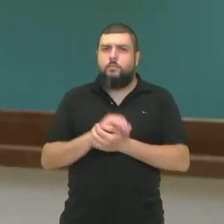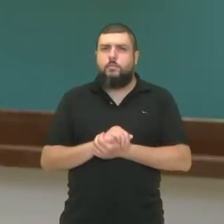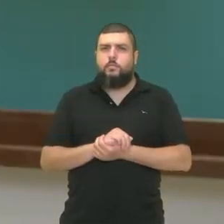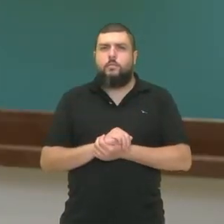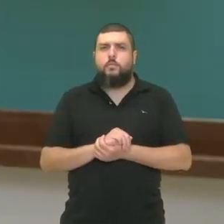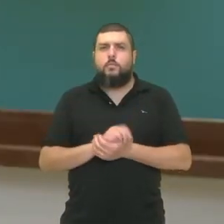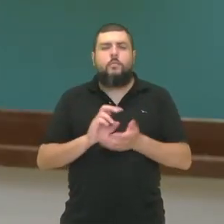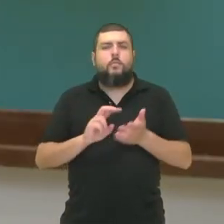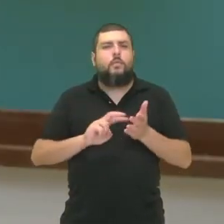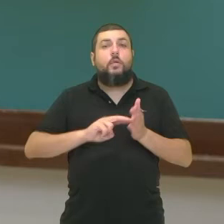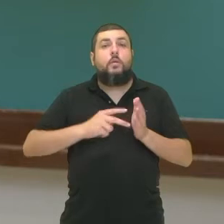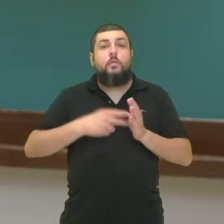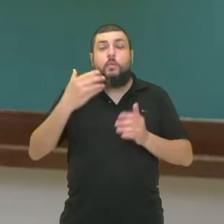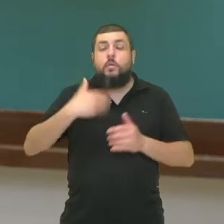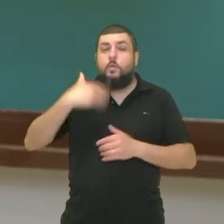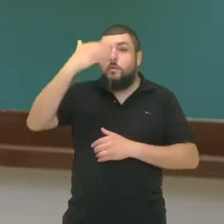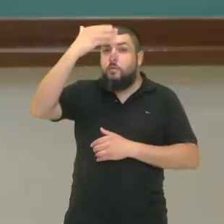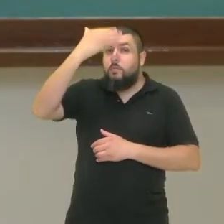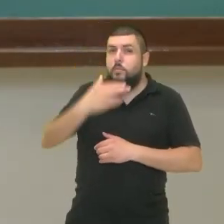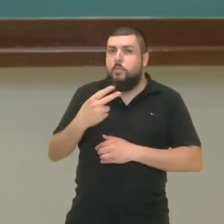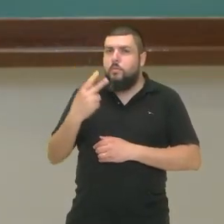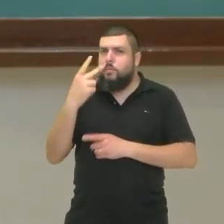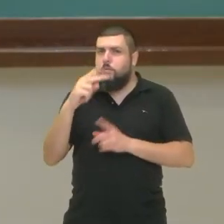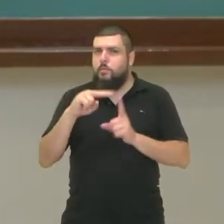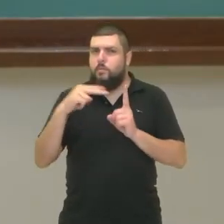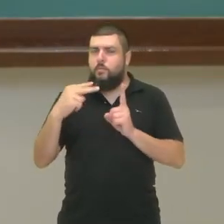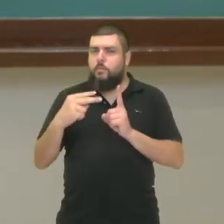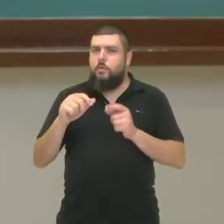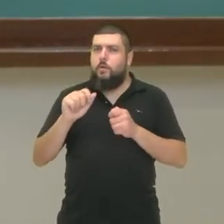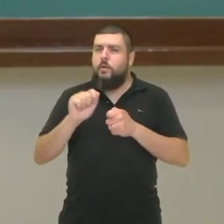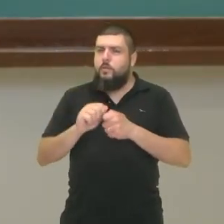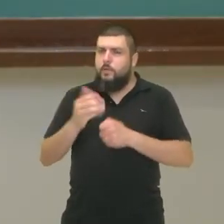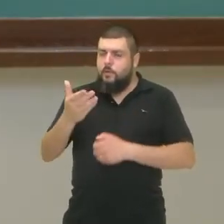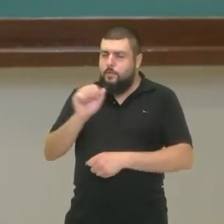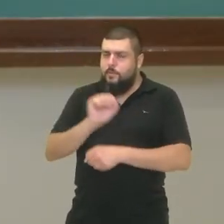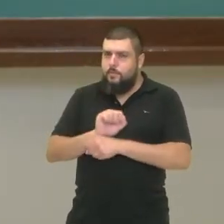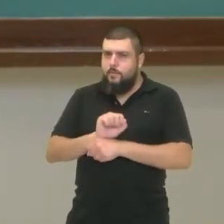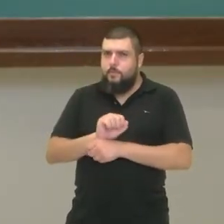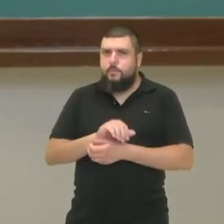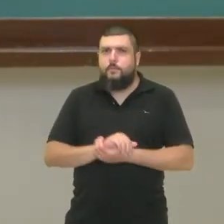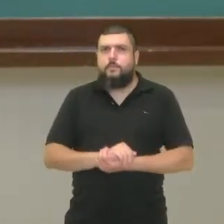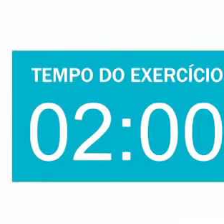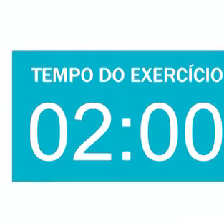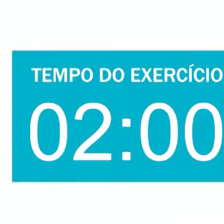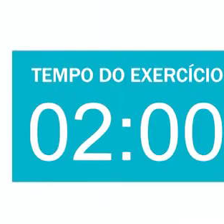seja, comprovem o seu ponto de vista. Mas aí, eu te aguardo aqui.